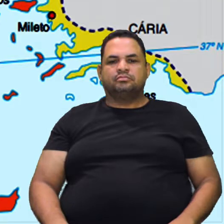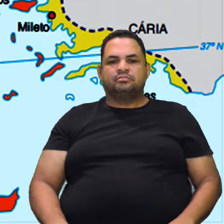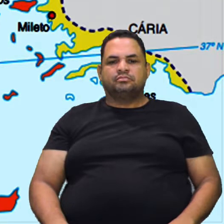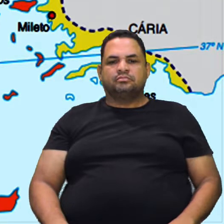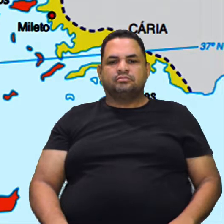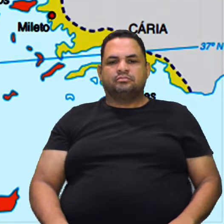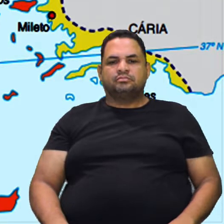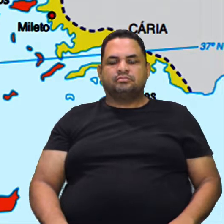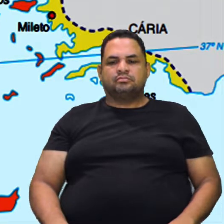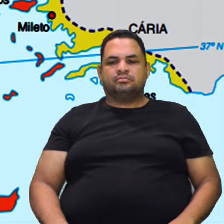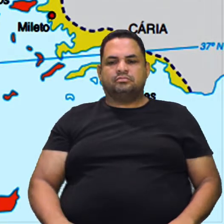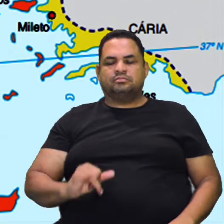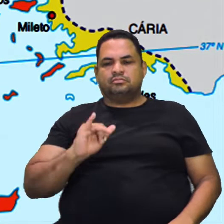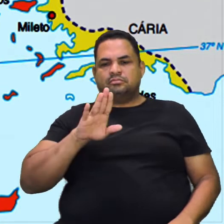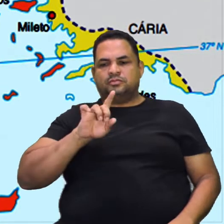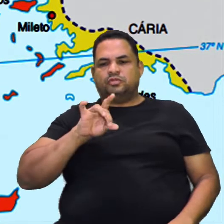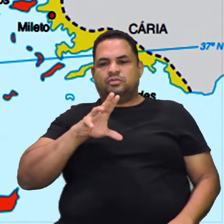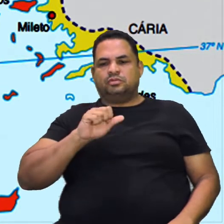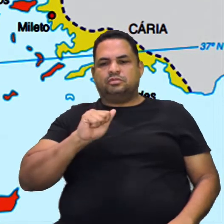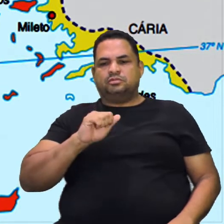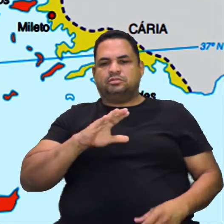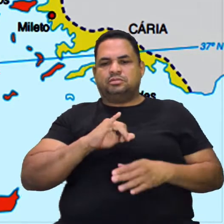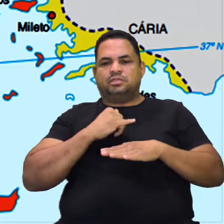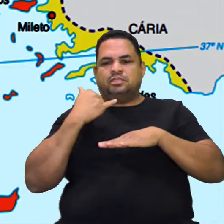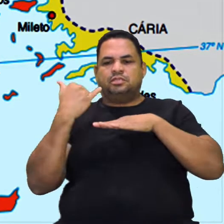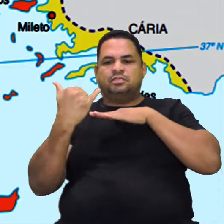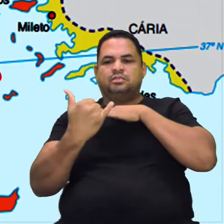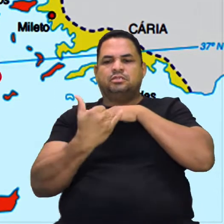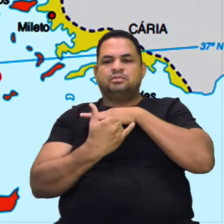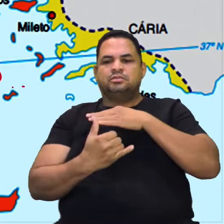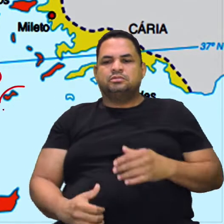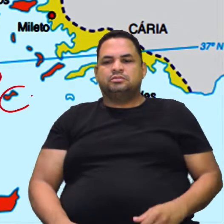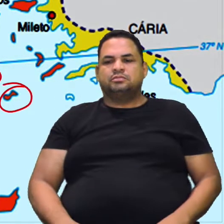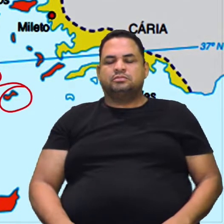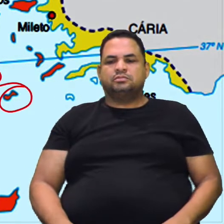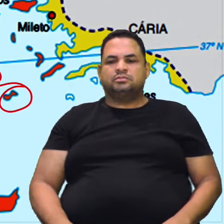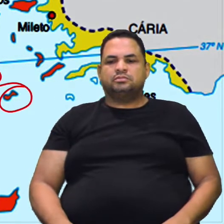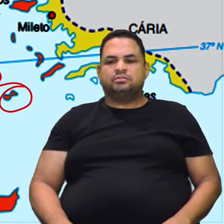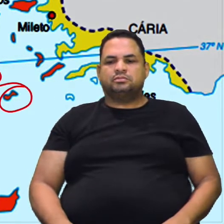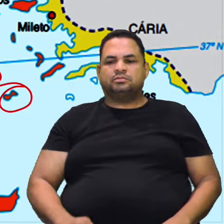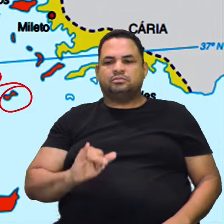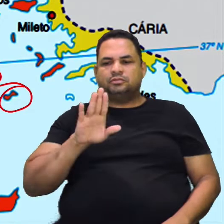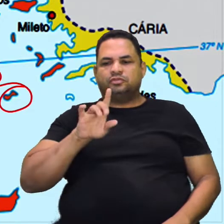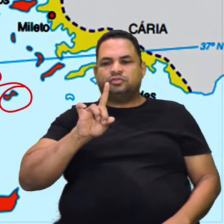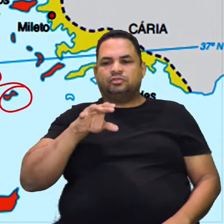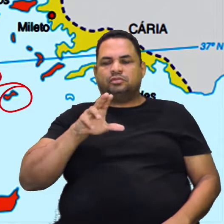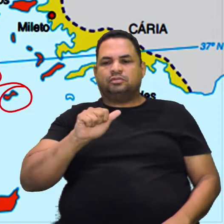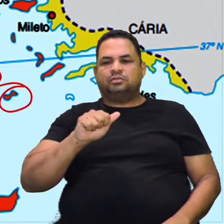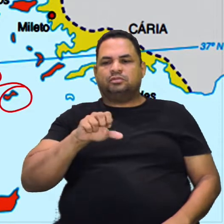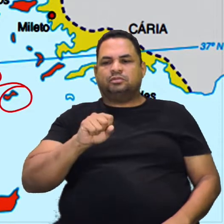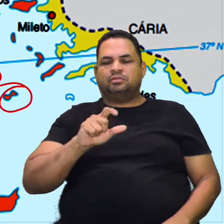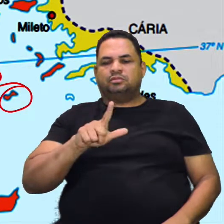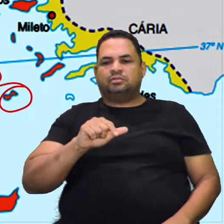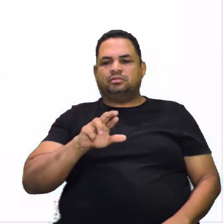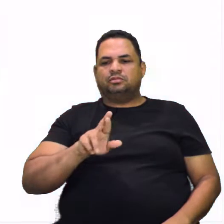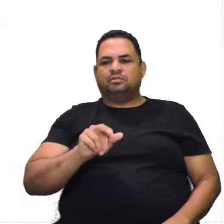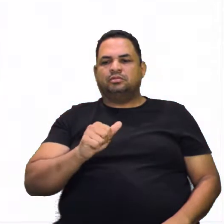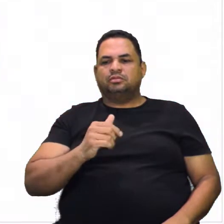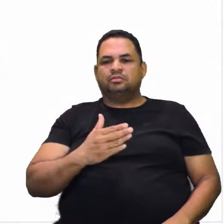parte insular, ela está ligada a ilhas. Então, essa parte aqui, que são ilhas, é a parte insular da